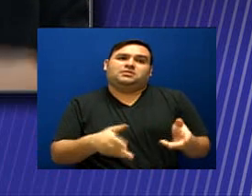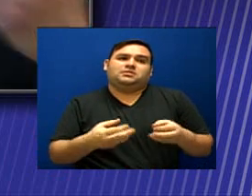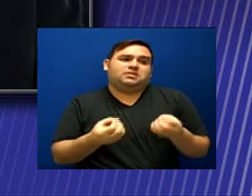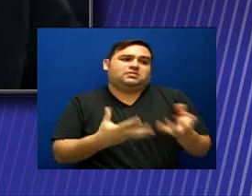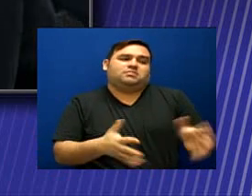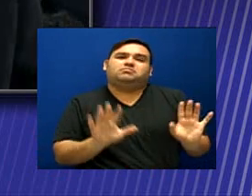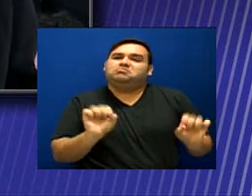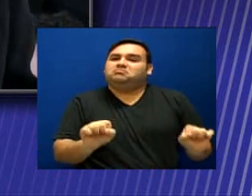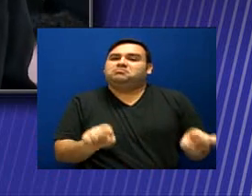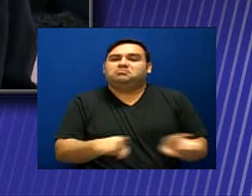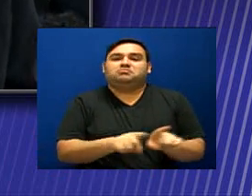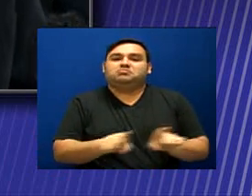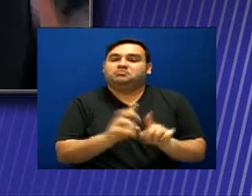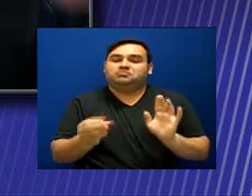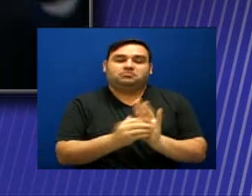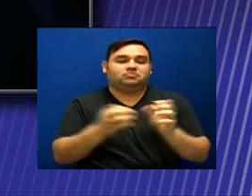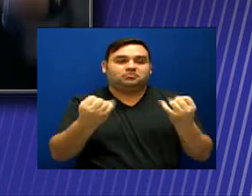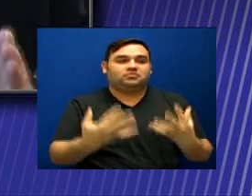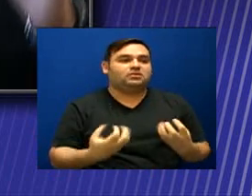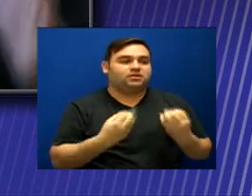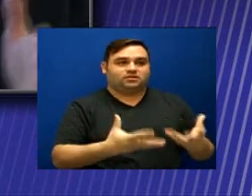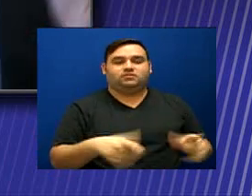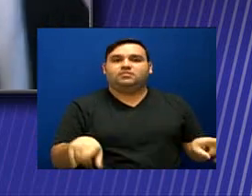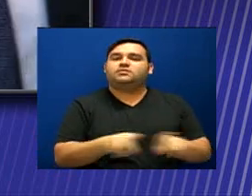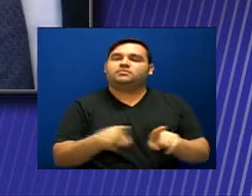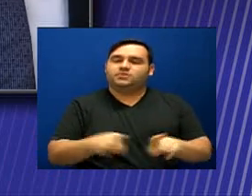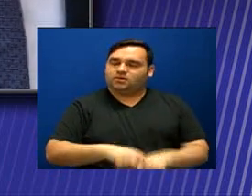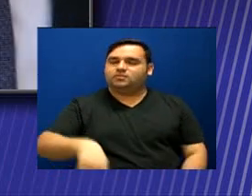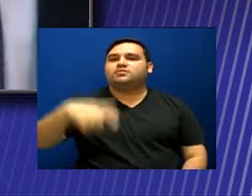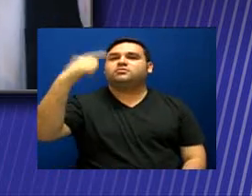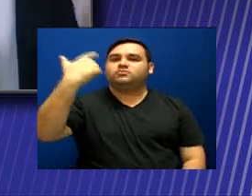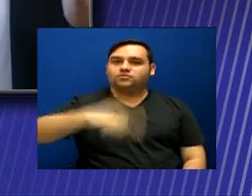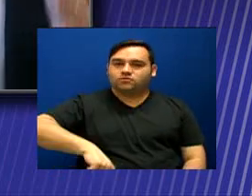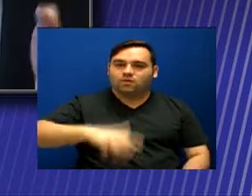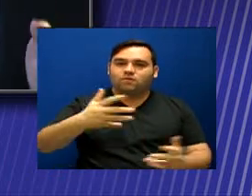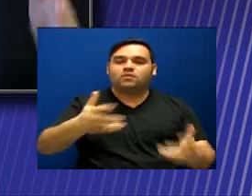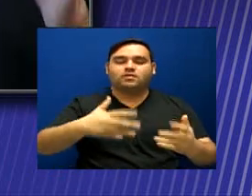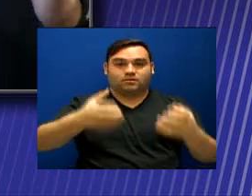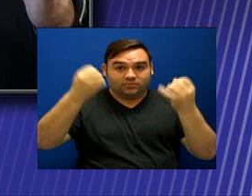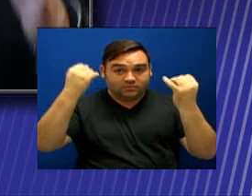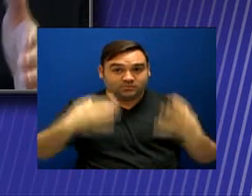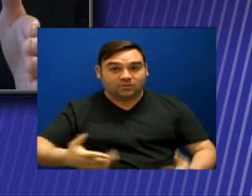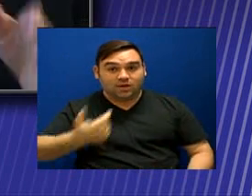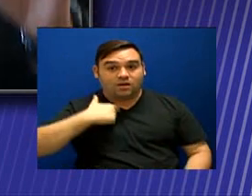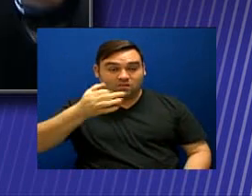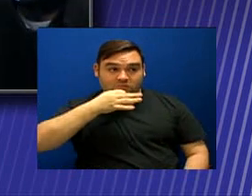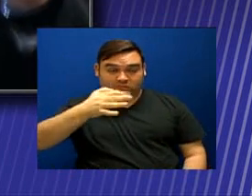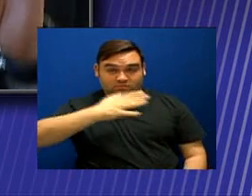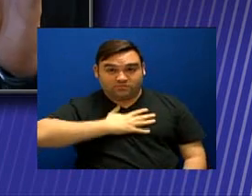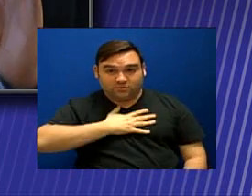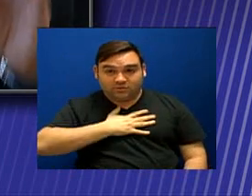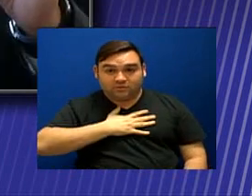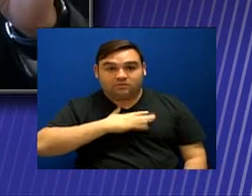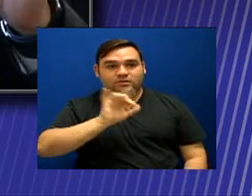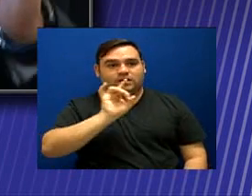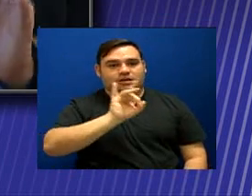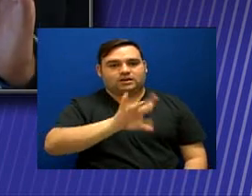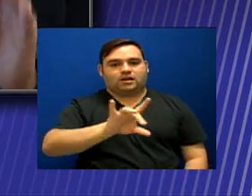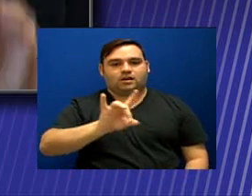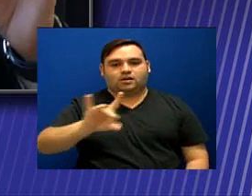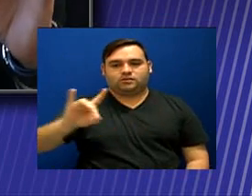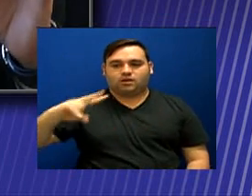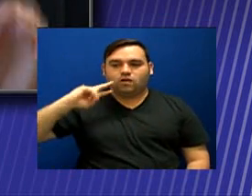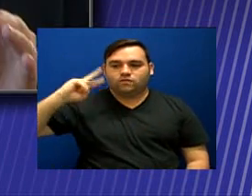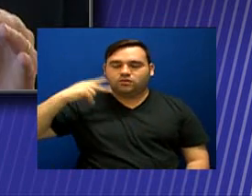devolver... também tem que constar que devolveu. Mas quero, mais uma vez, afirmar a minha visão. Cada